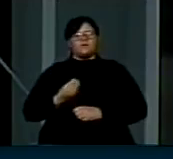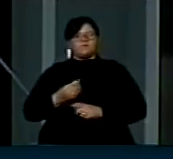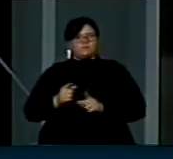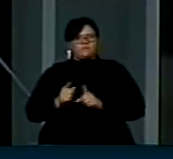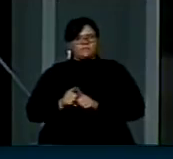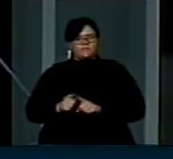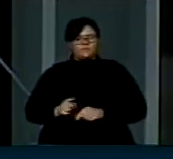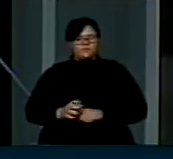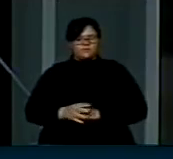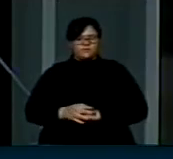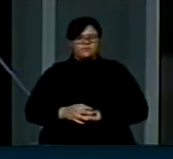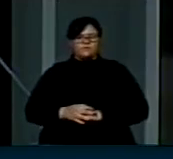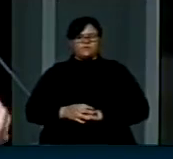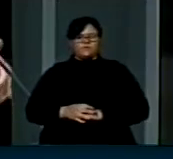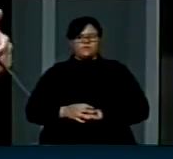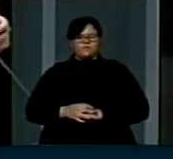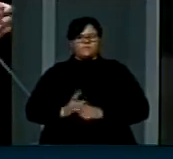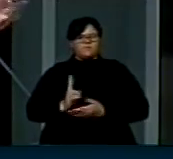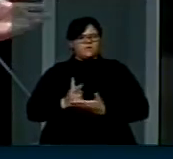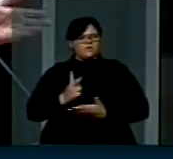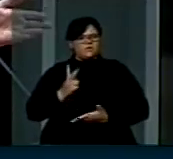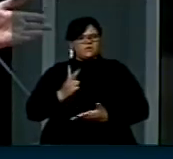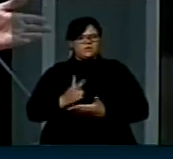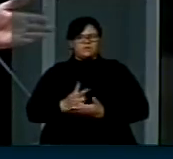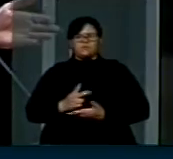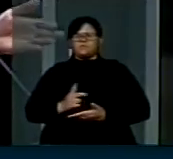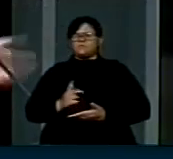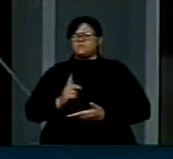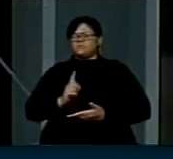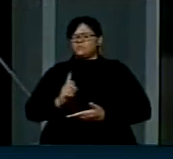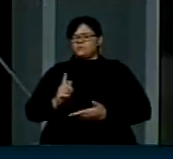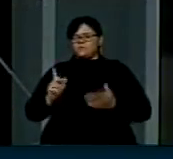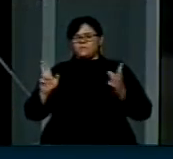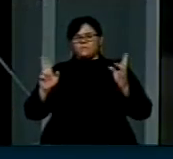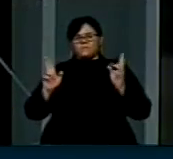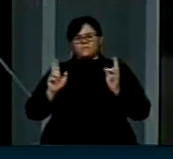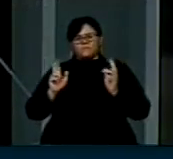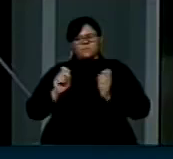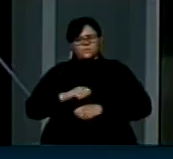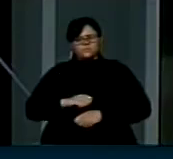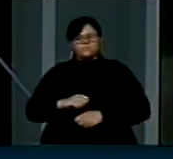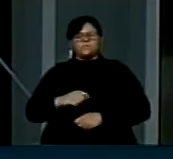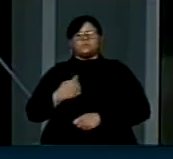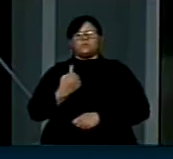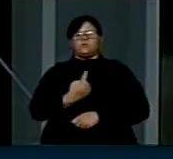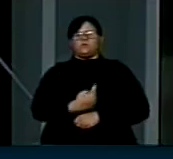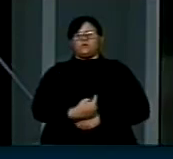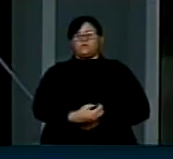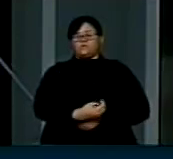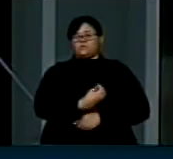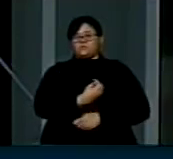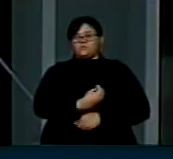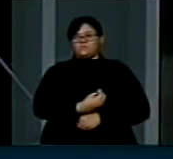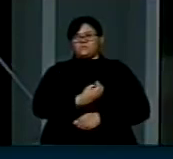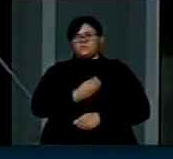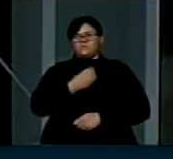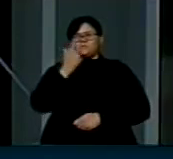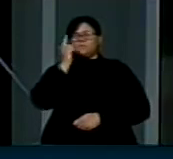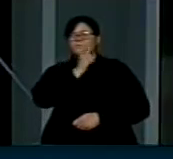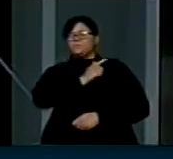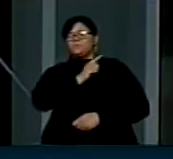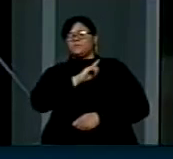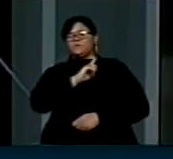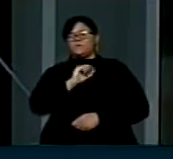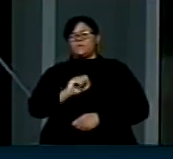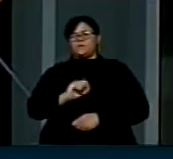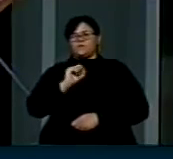apesar da possibilidade que vivemos de termos